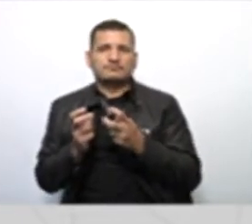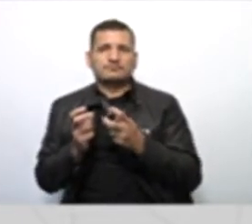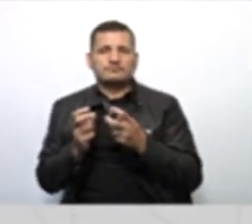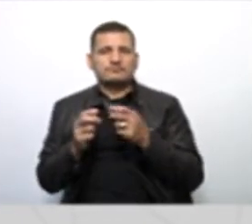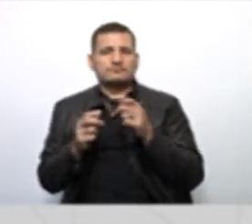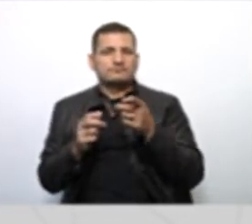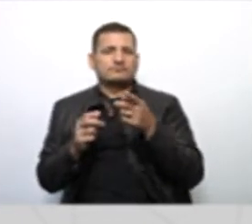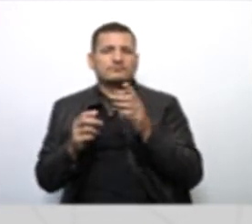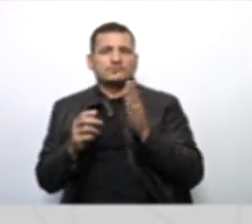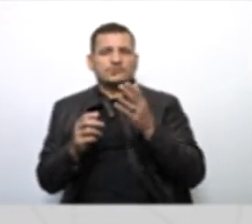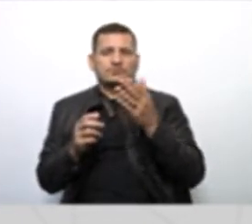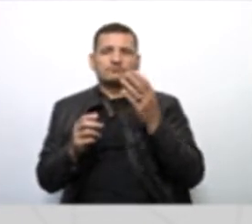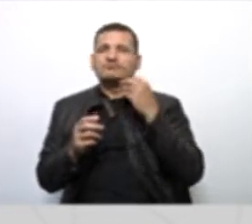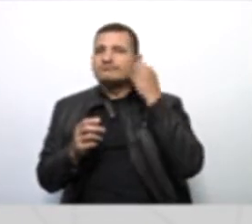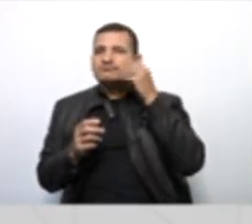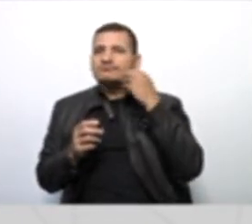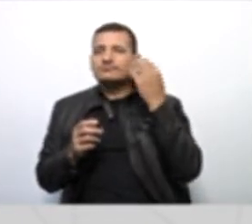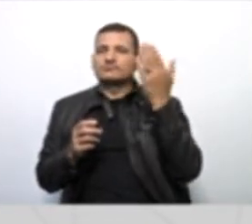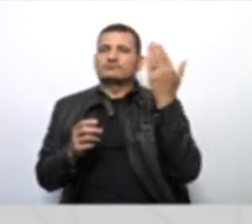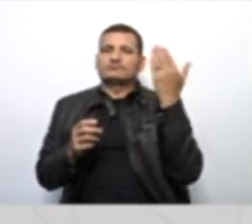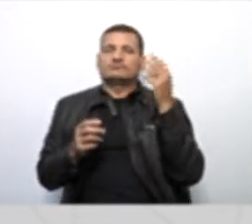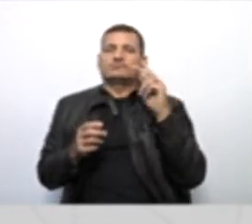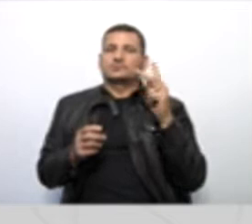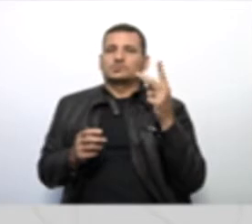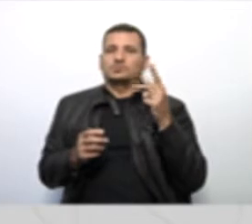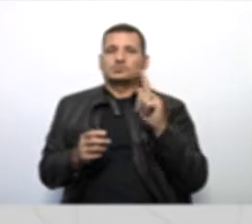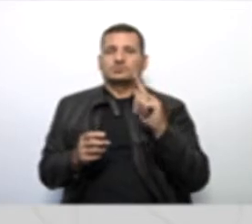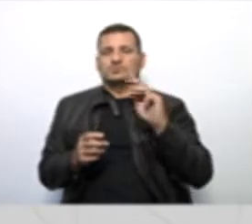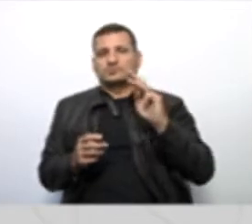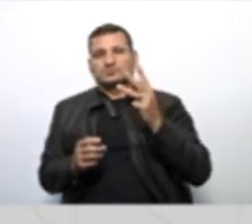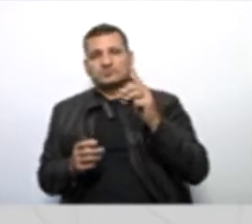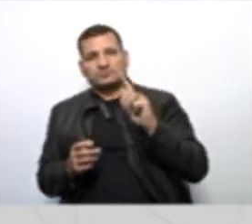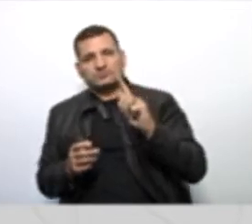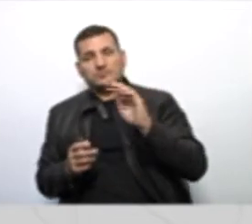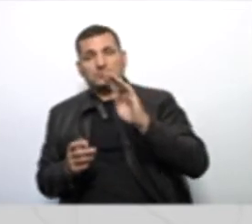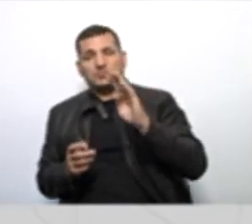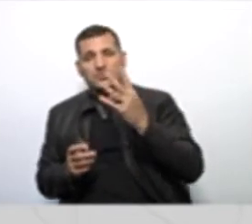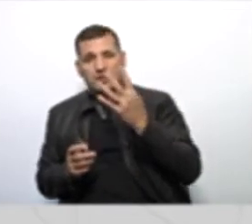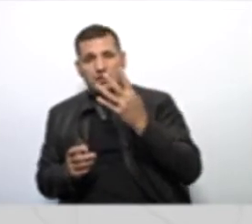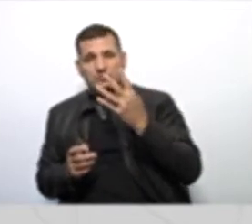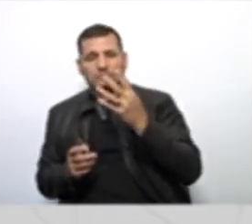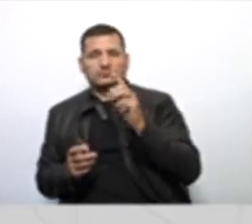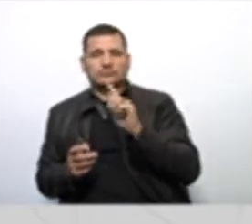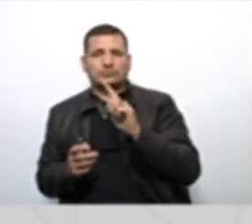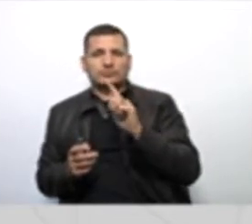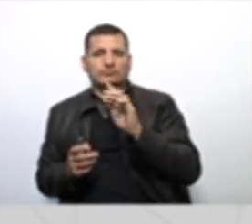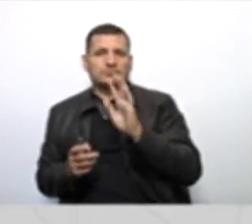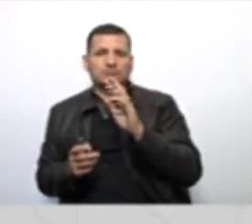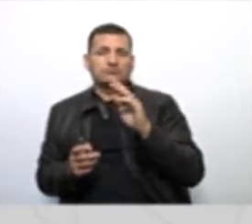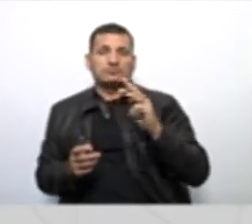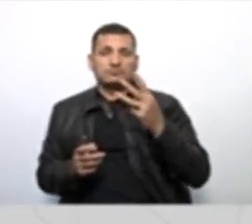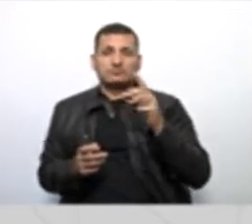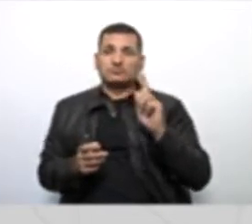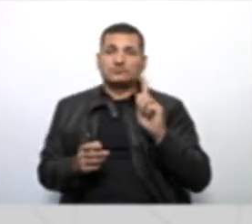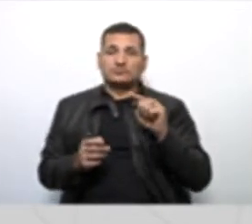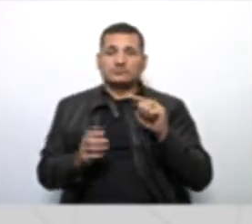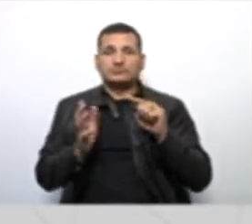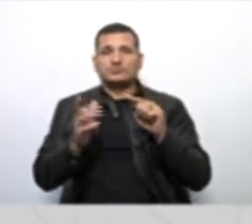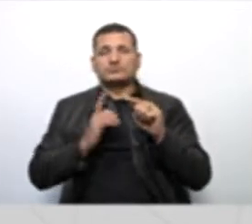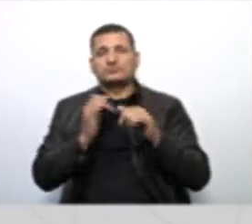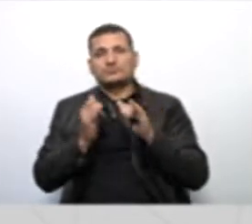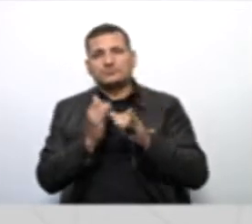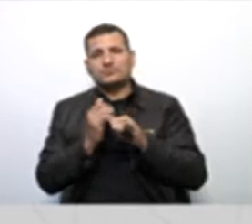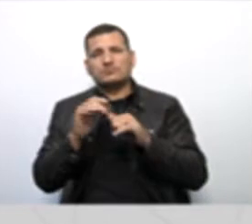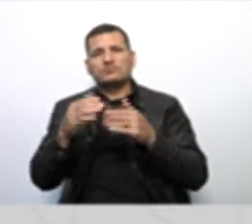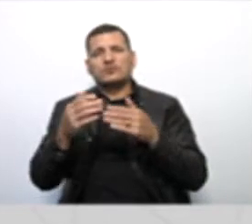antigo, que passou pela geração 2G e 3G, vocês vão verificar que a 3G já tinha um acesso à internet, mas o pessoal ainda